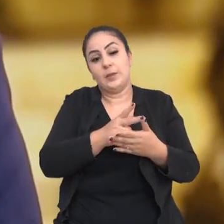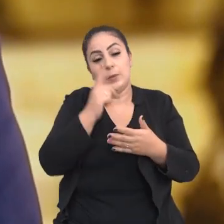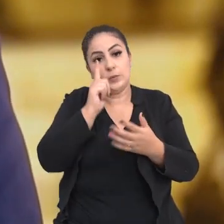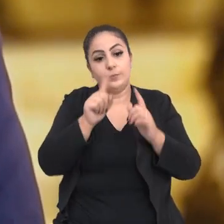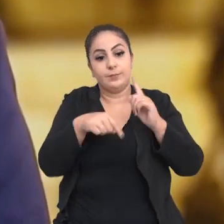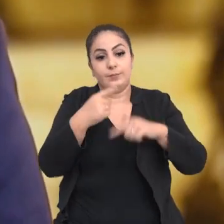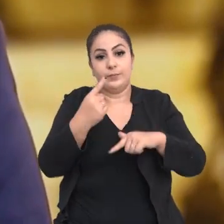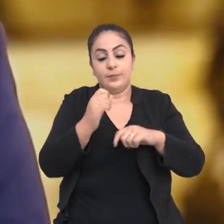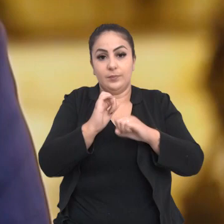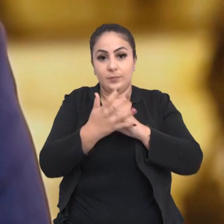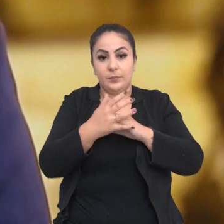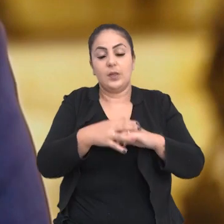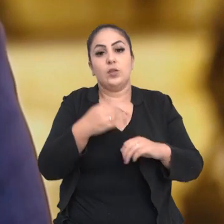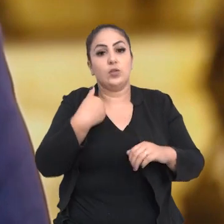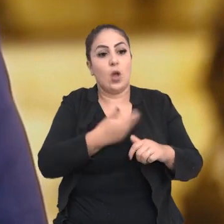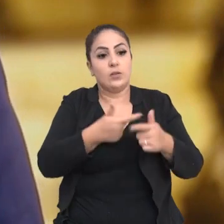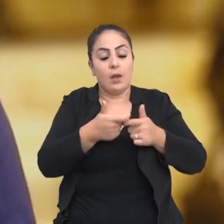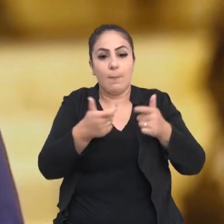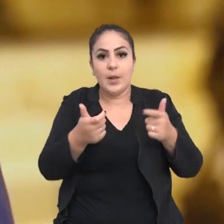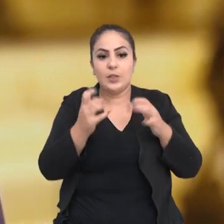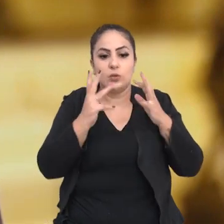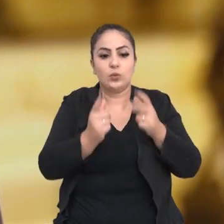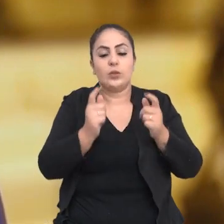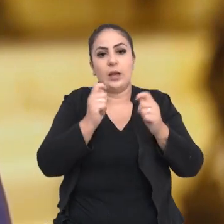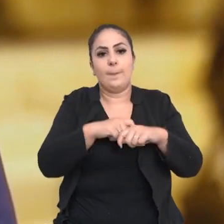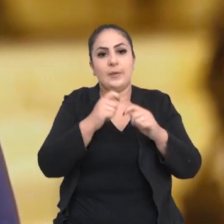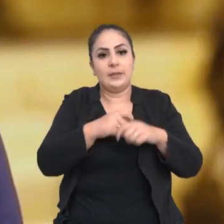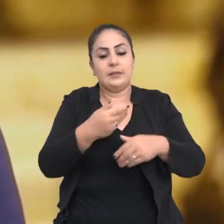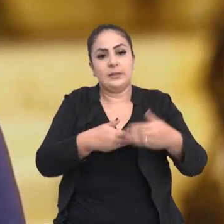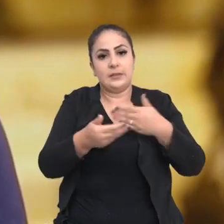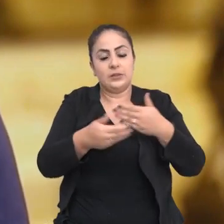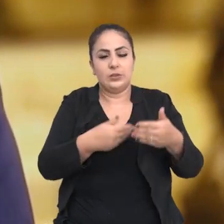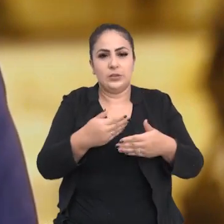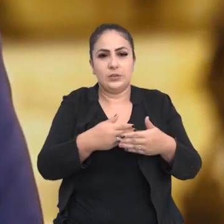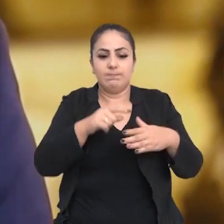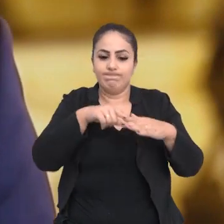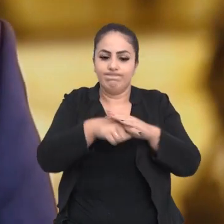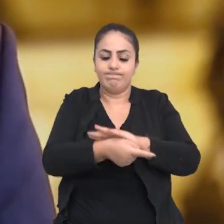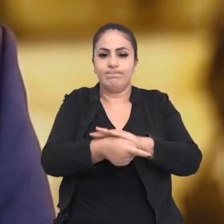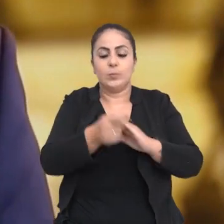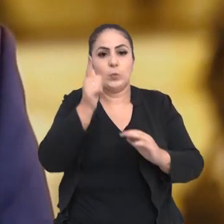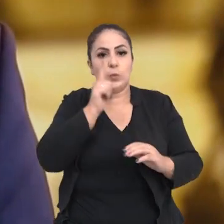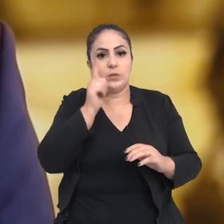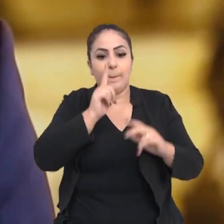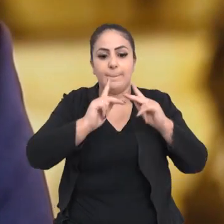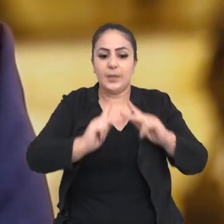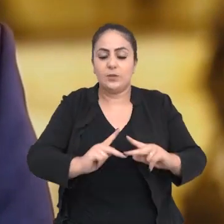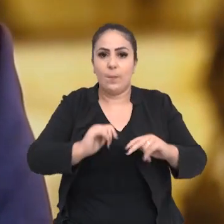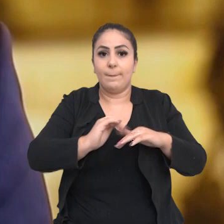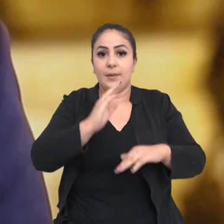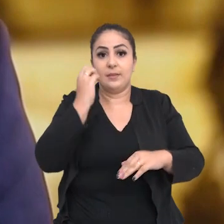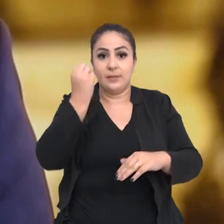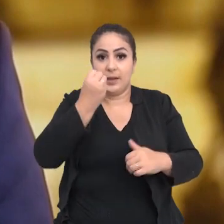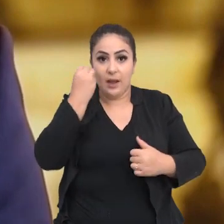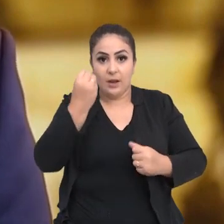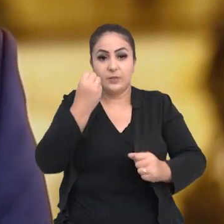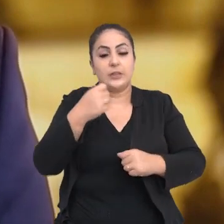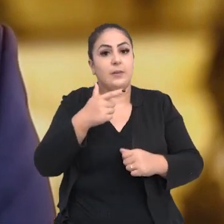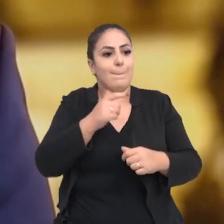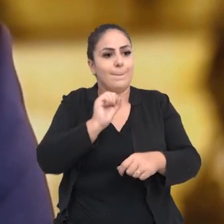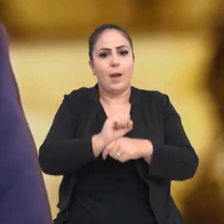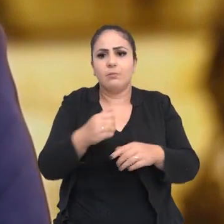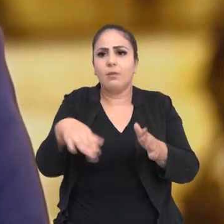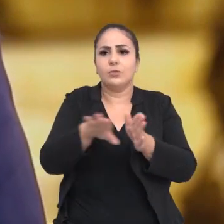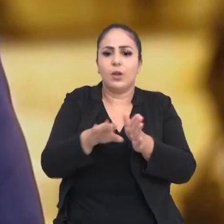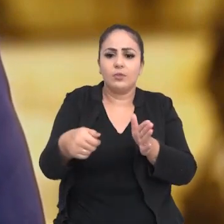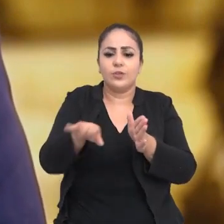combate ao vírus e nós estamos ampliando a capacidade de atendimento intensivo para os pacientes mais graves que não param